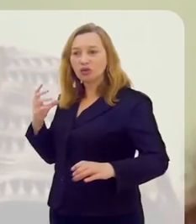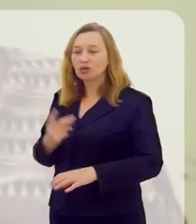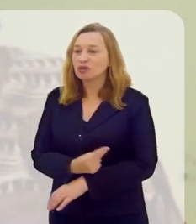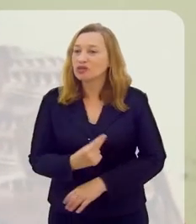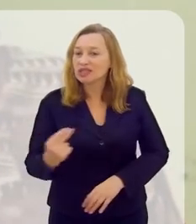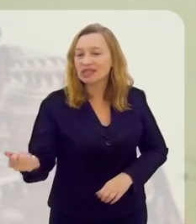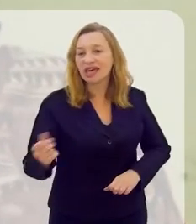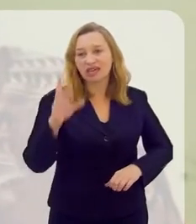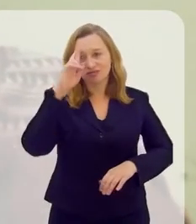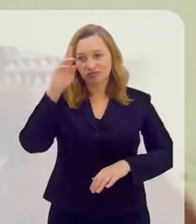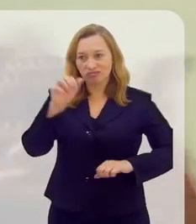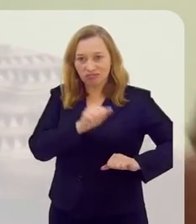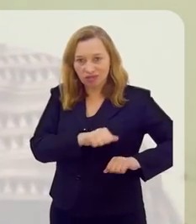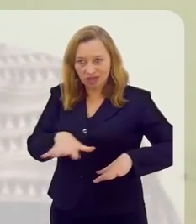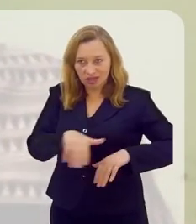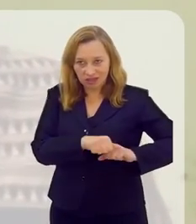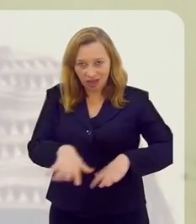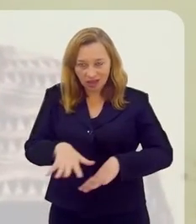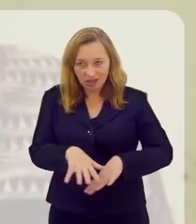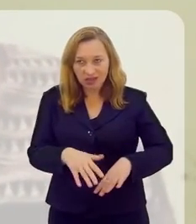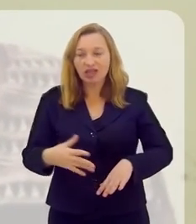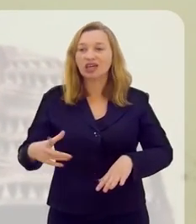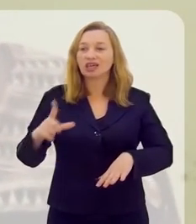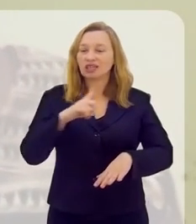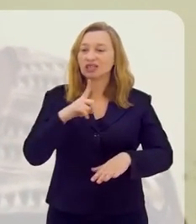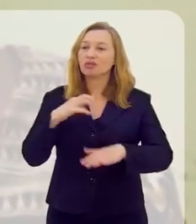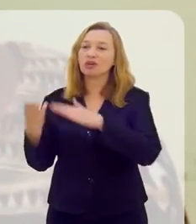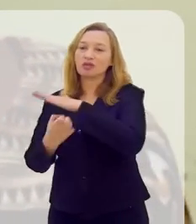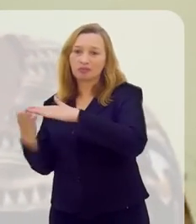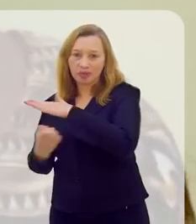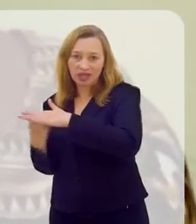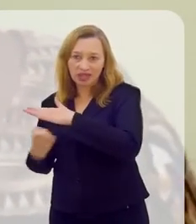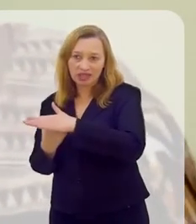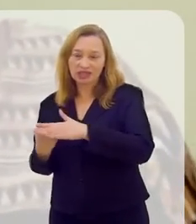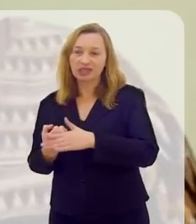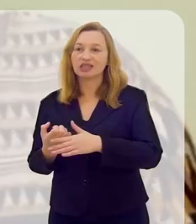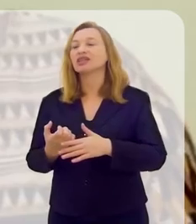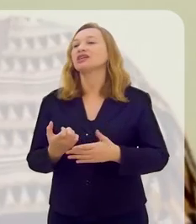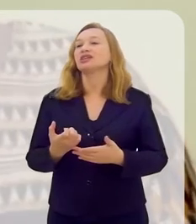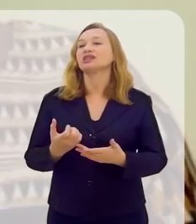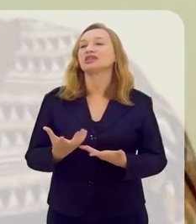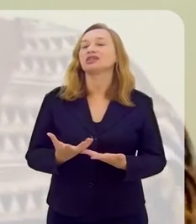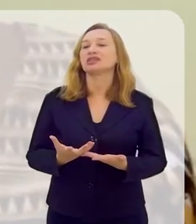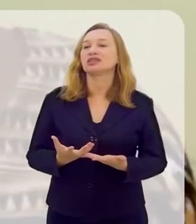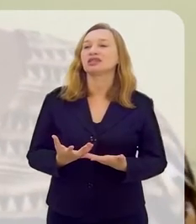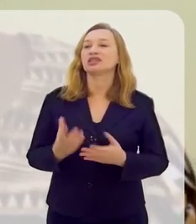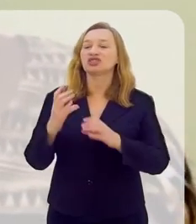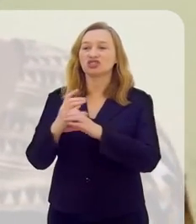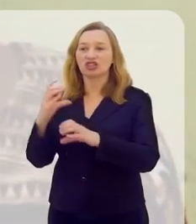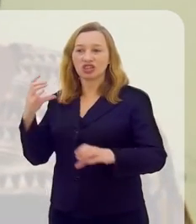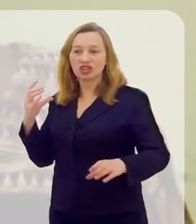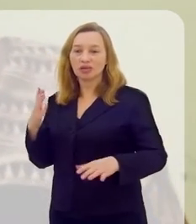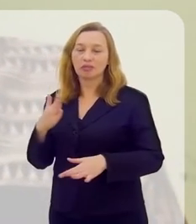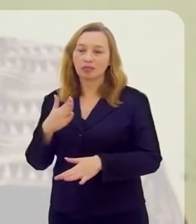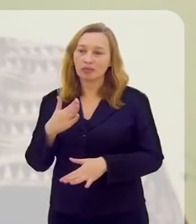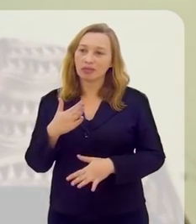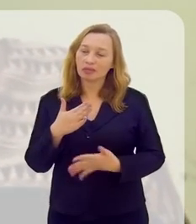eu saí do exército e abri uma empresa de engenharia para mim, que eu também comecei empreendendo como